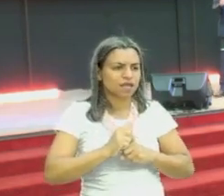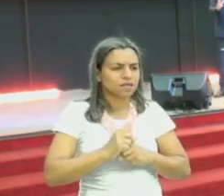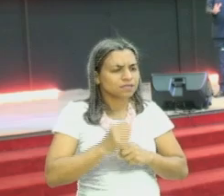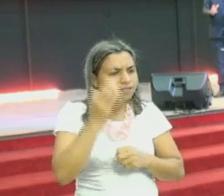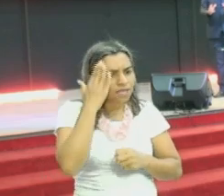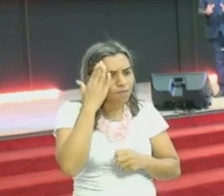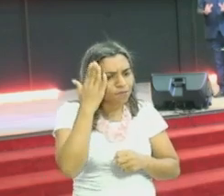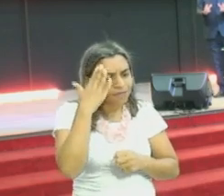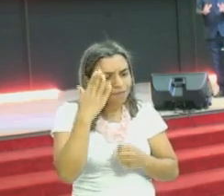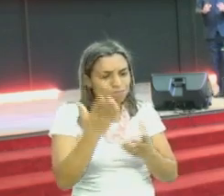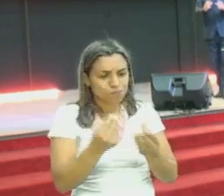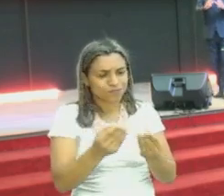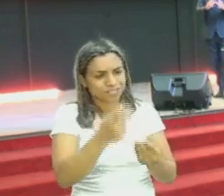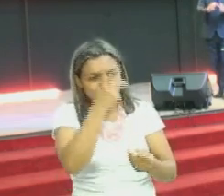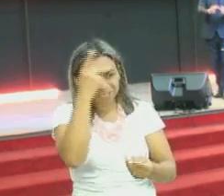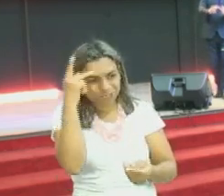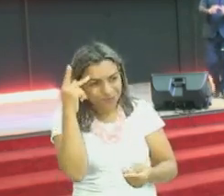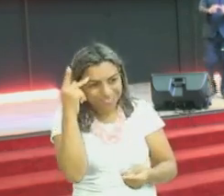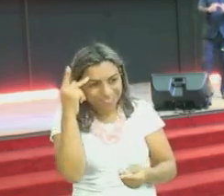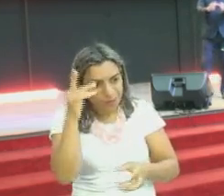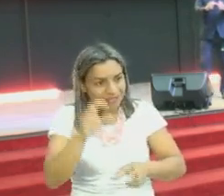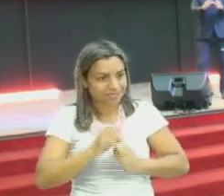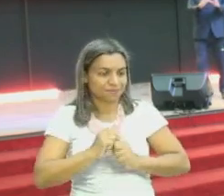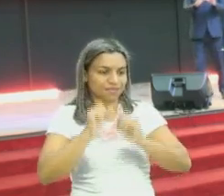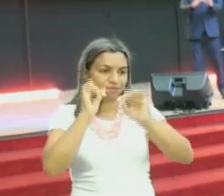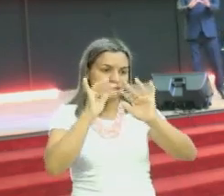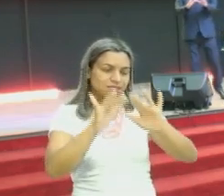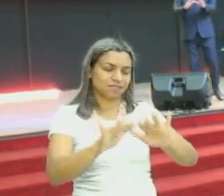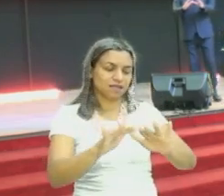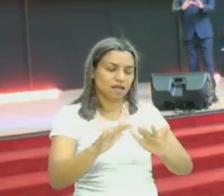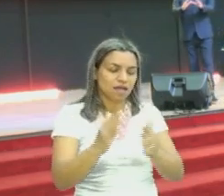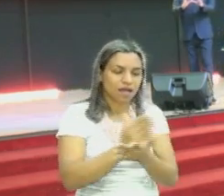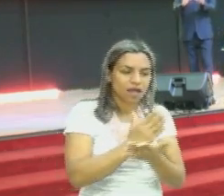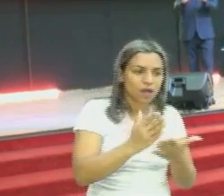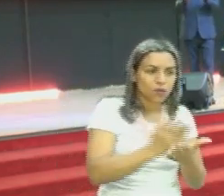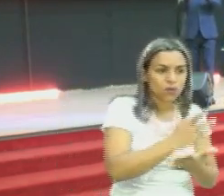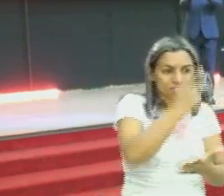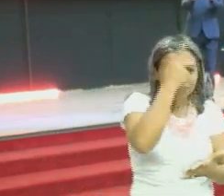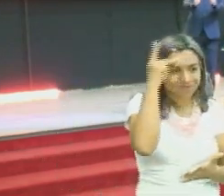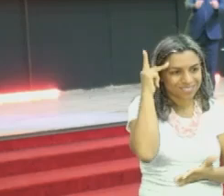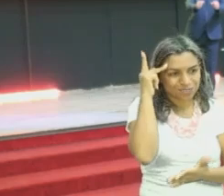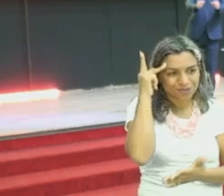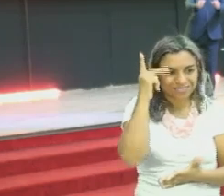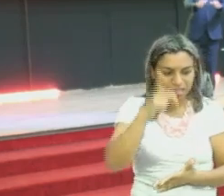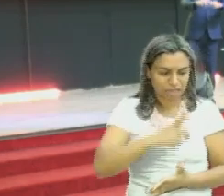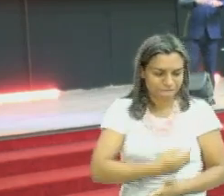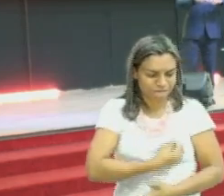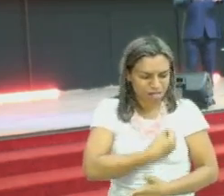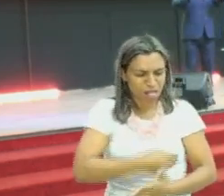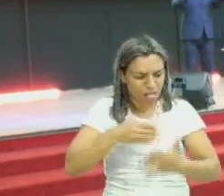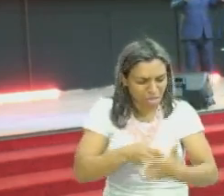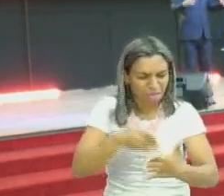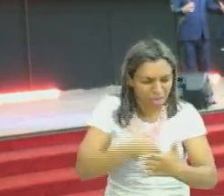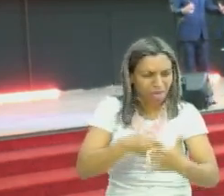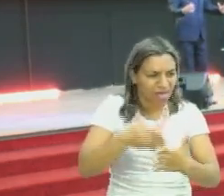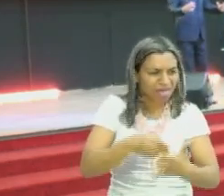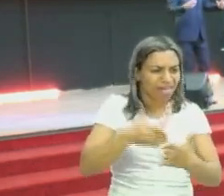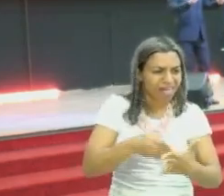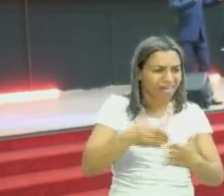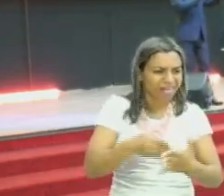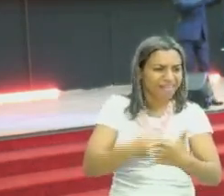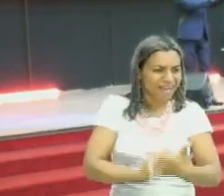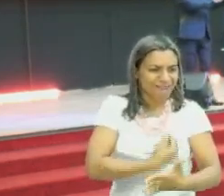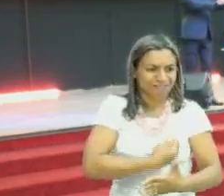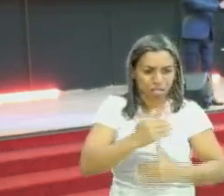são abençoadas? Sabe por que muitas pessoas talvez ainda estejam com a vida travada, com a vida estacionada,